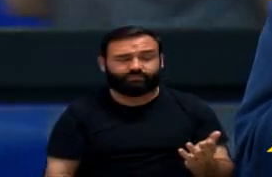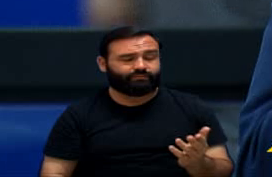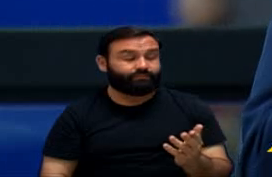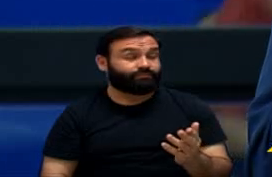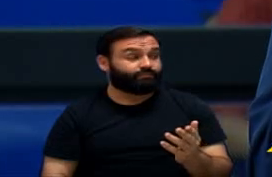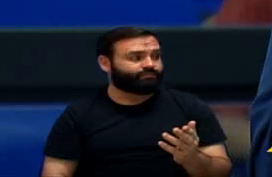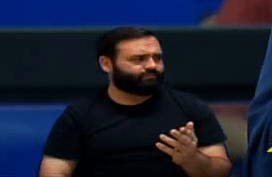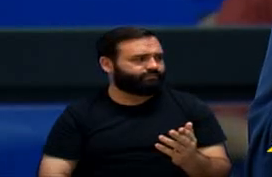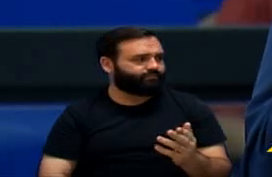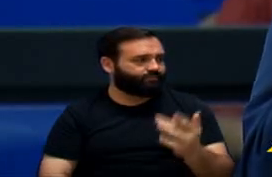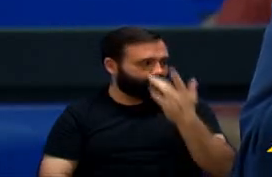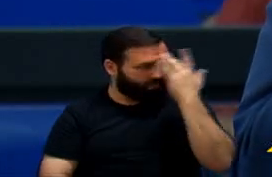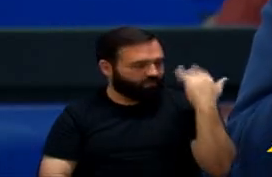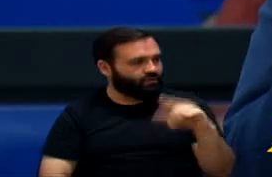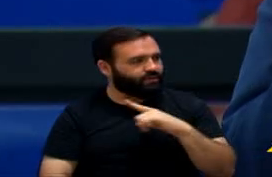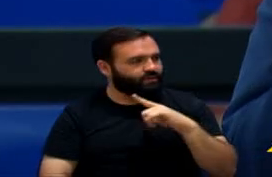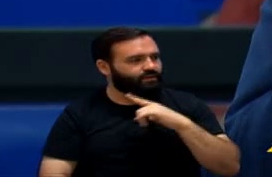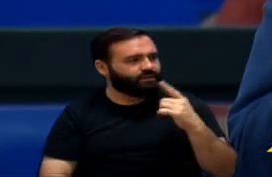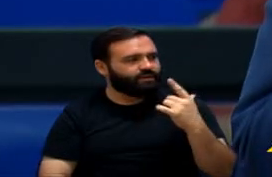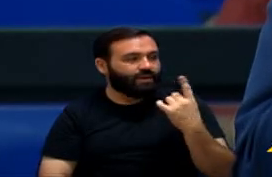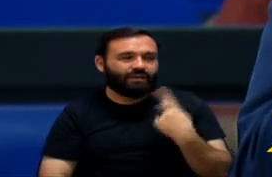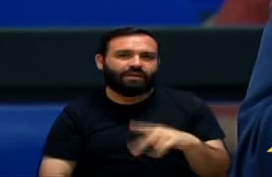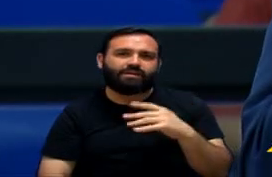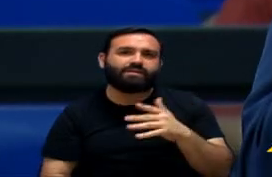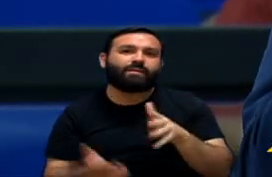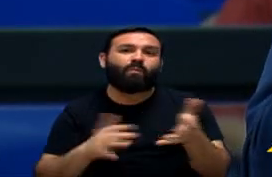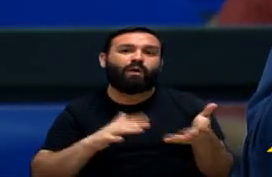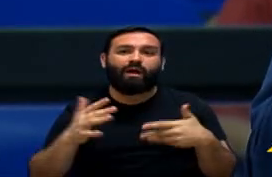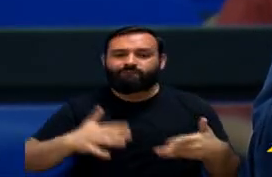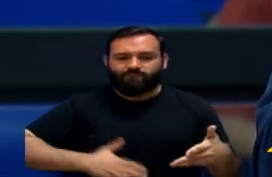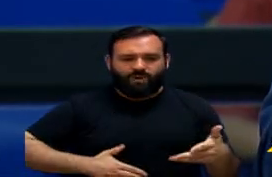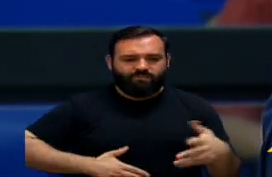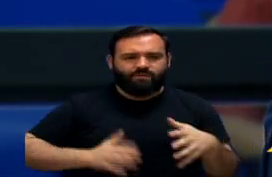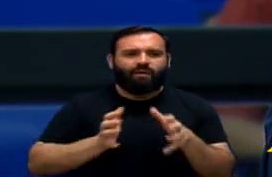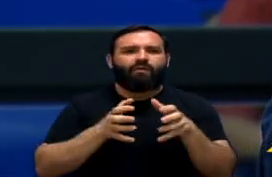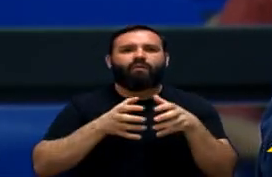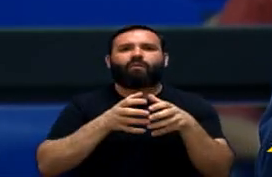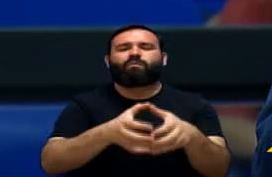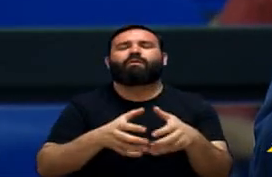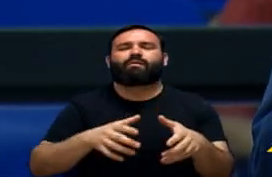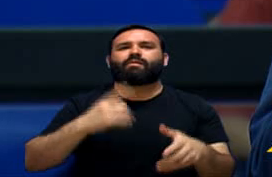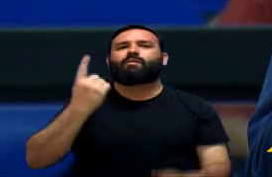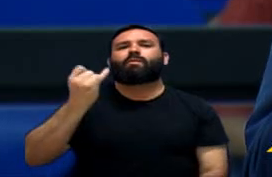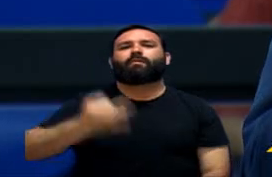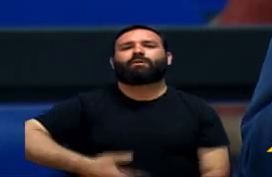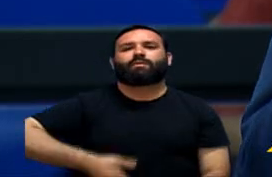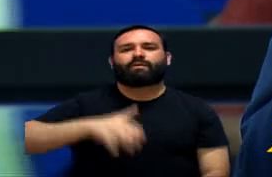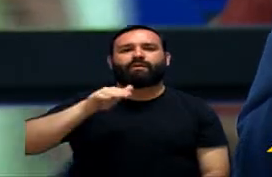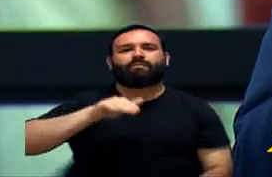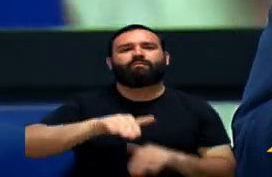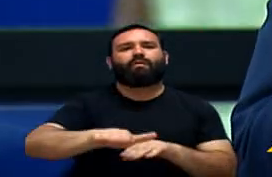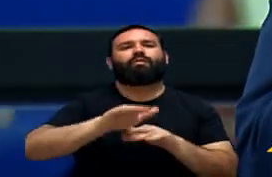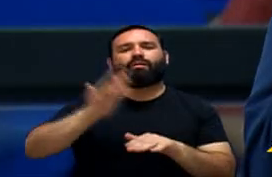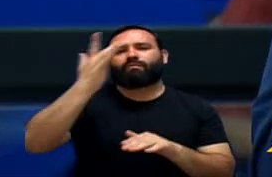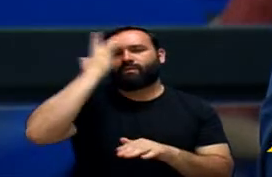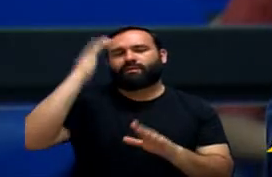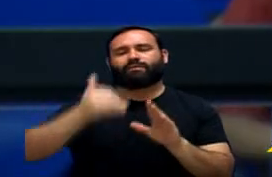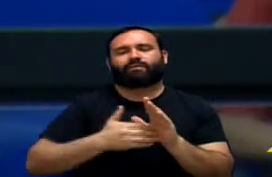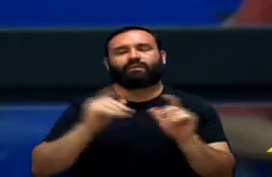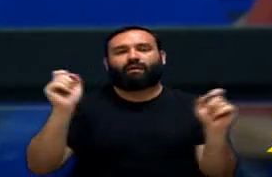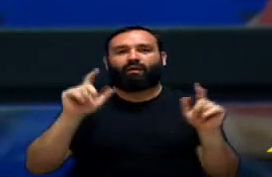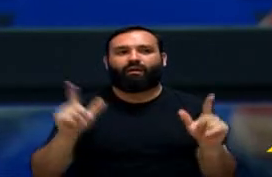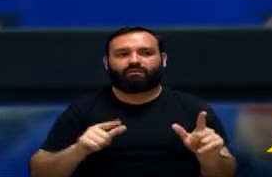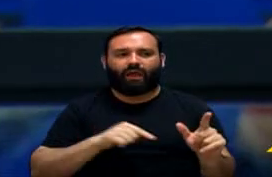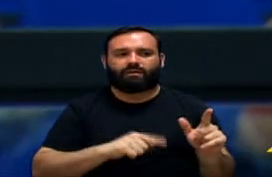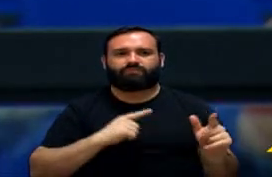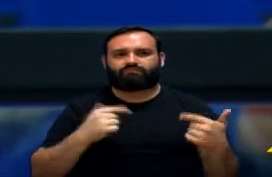eh vendo a pessoas né nos últimos dias dela um bando de vagabundo passando 1 hora da manhã acordando essa senhora